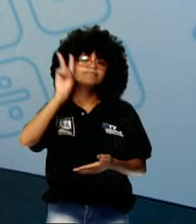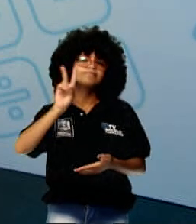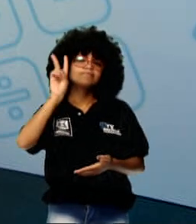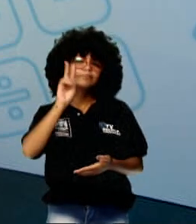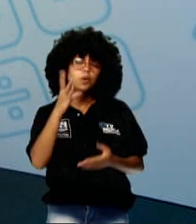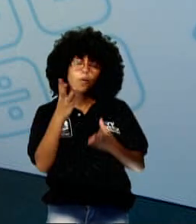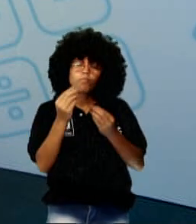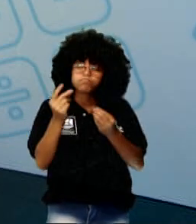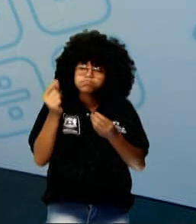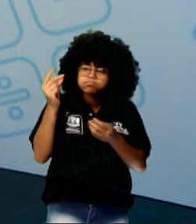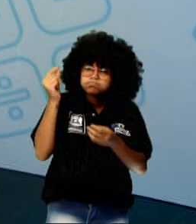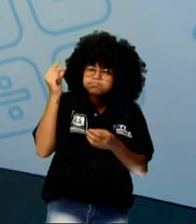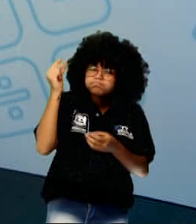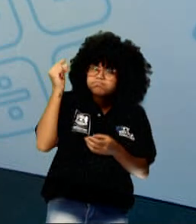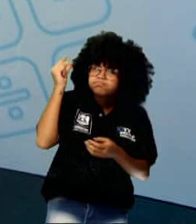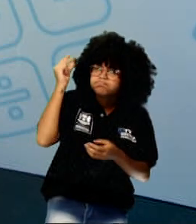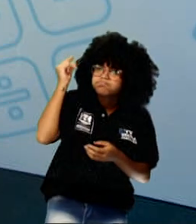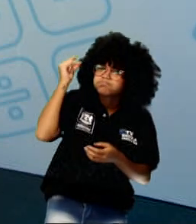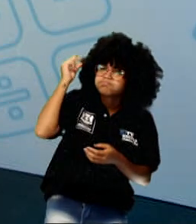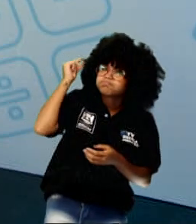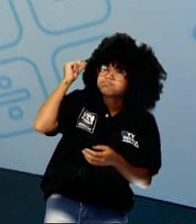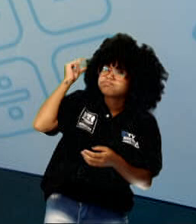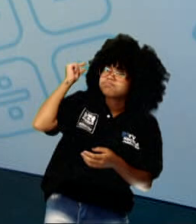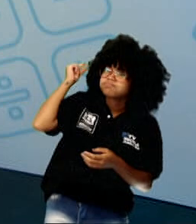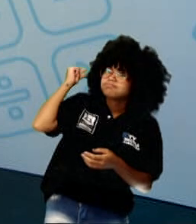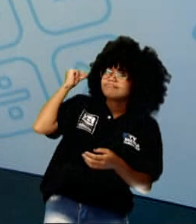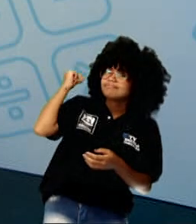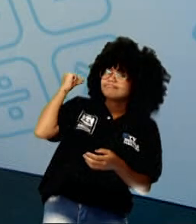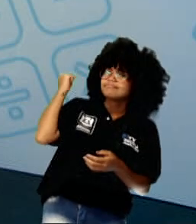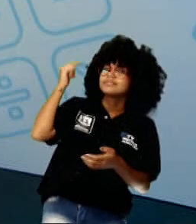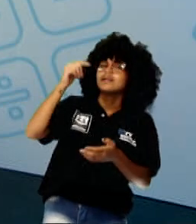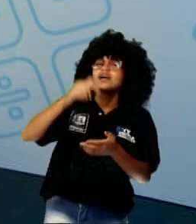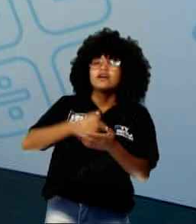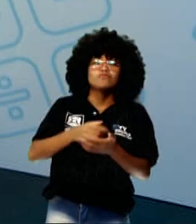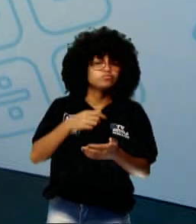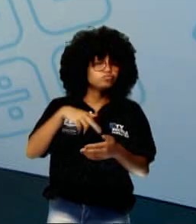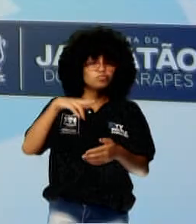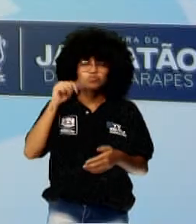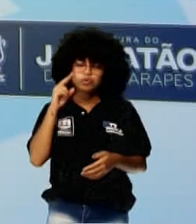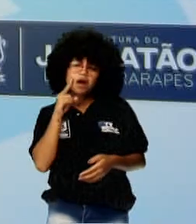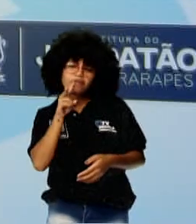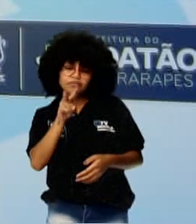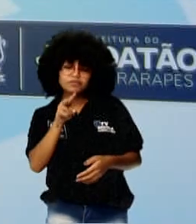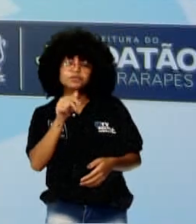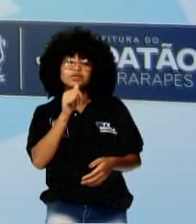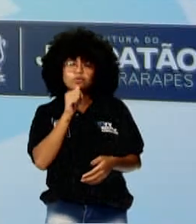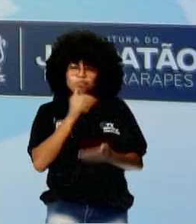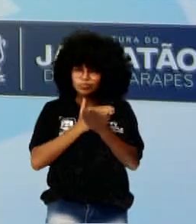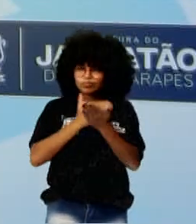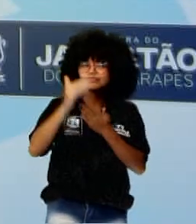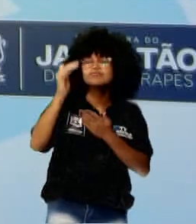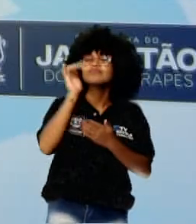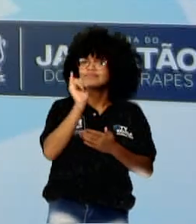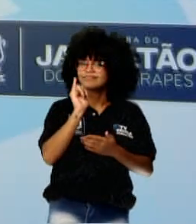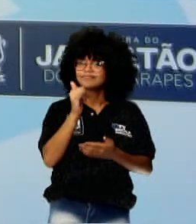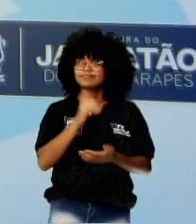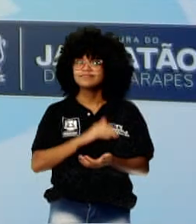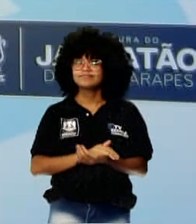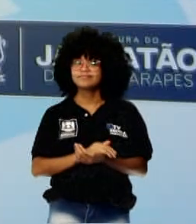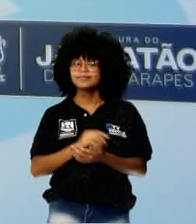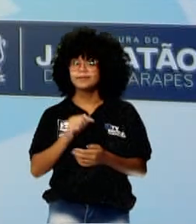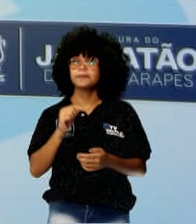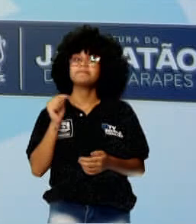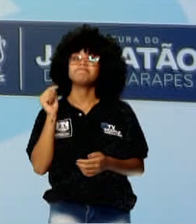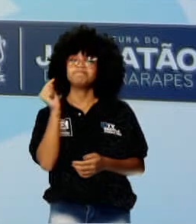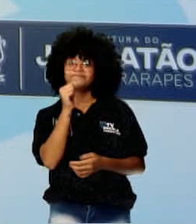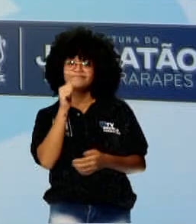tão antiga que acho que nem a tataravó de vocês era viva quando essa história começou a ser contada. Ela tá nesse livro